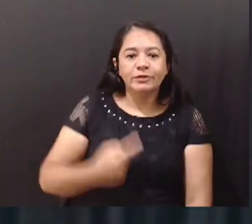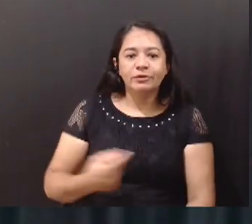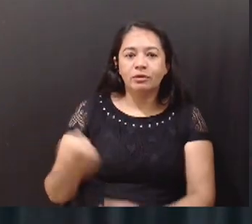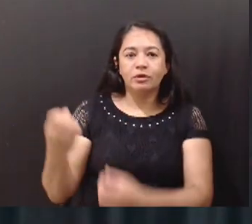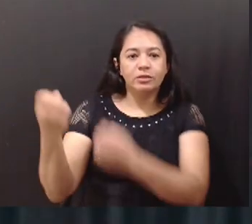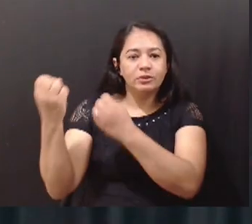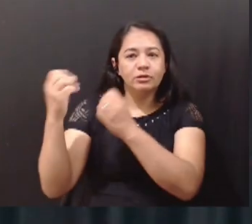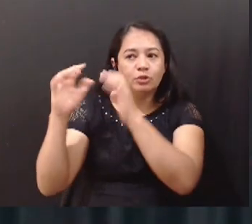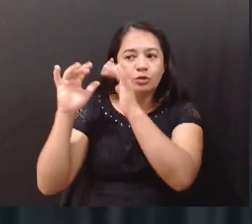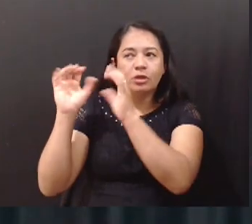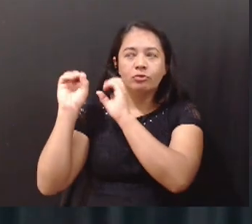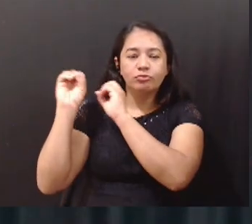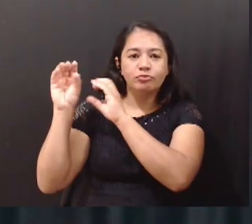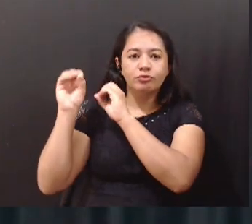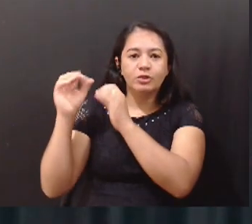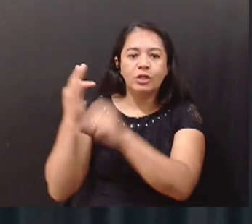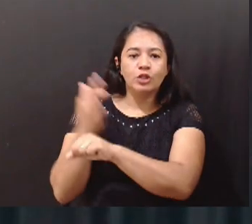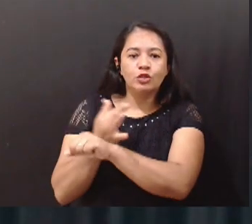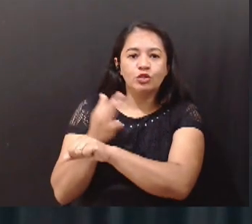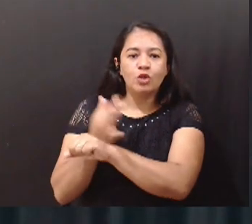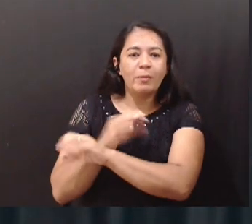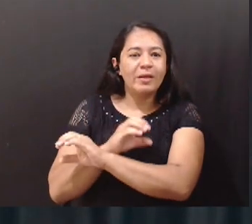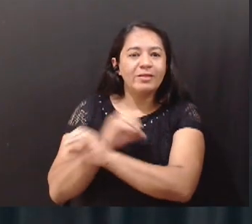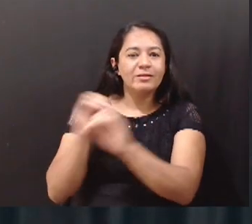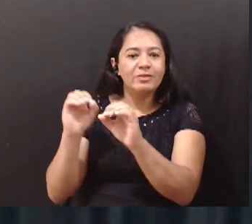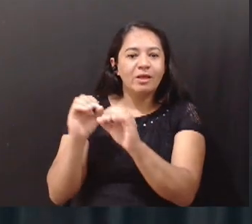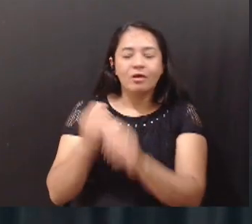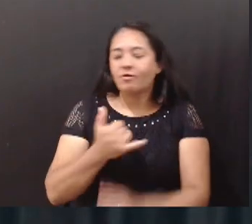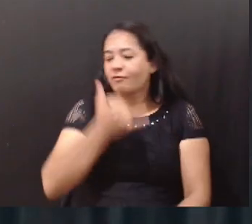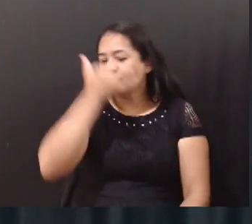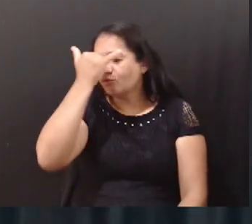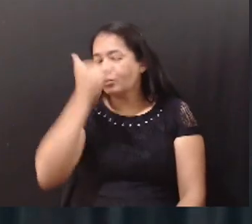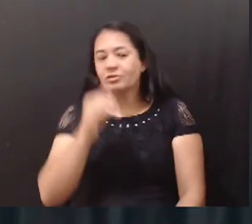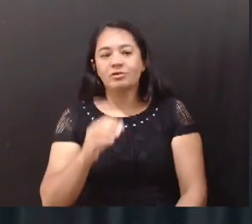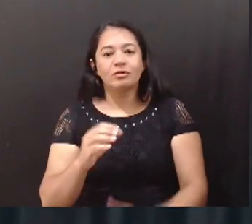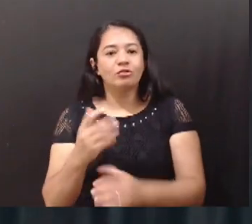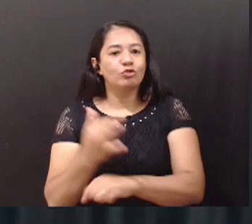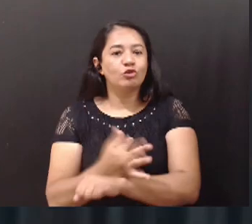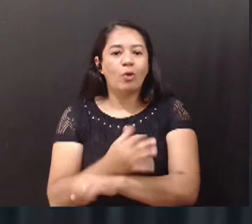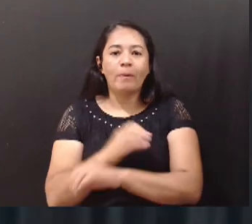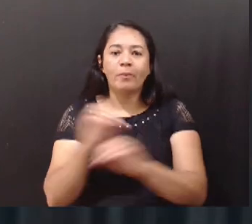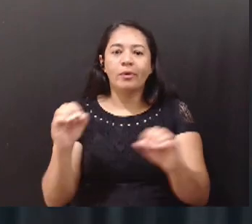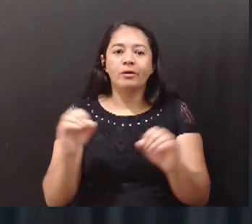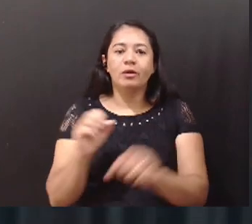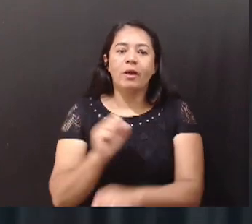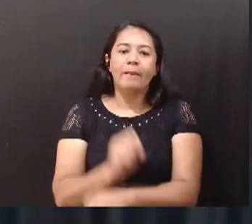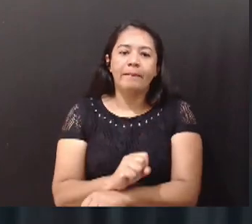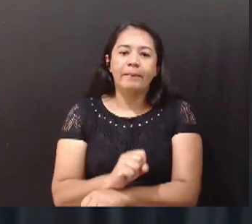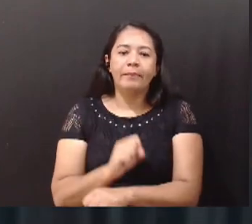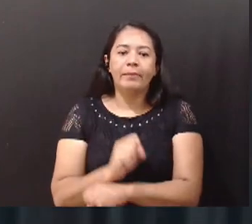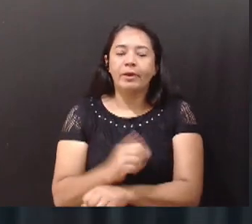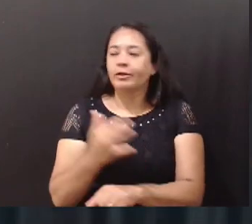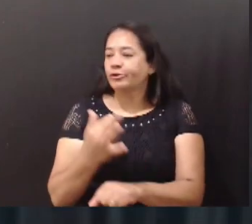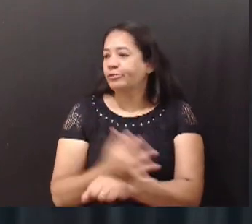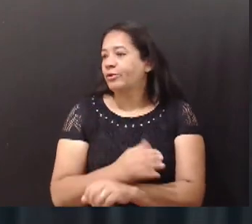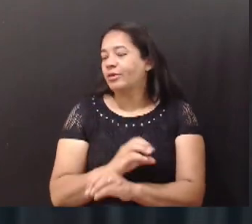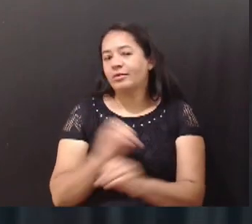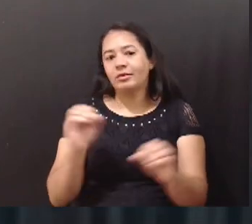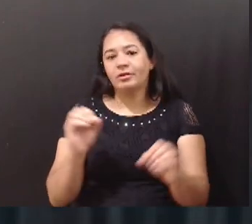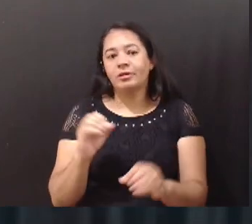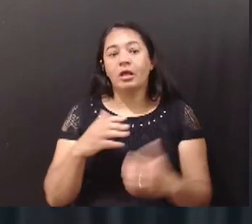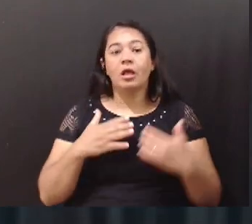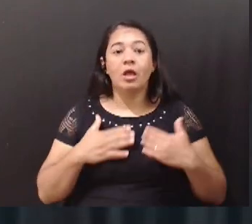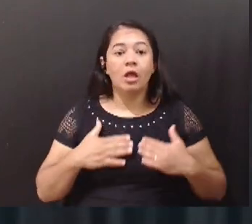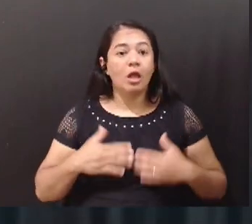tolerar nada. Não tolerar frustração, não tolerar a espera, não conseguir ficar calmo, não